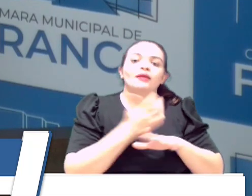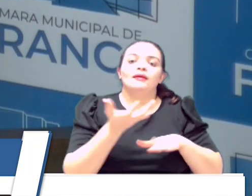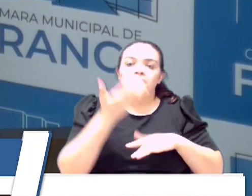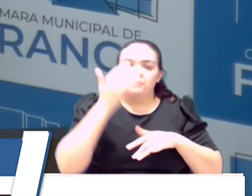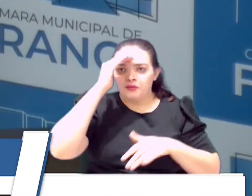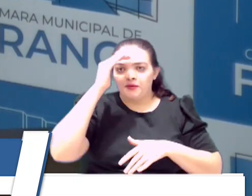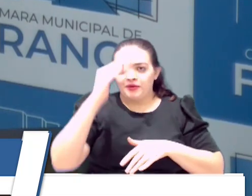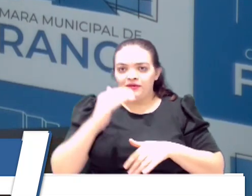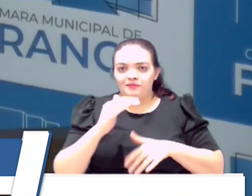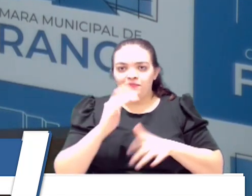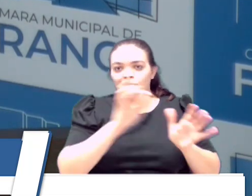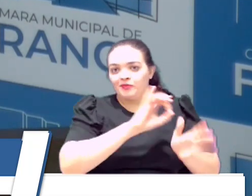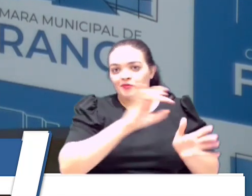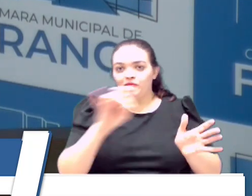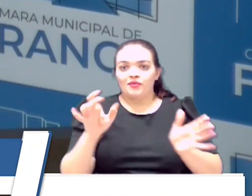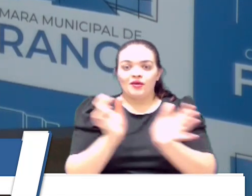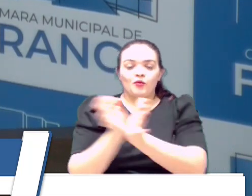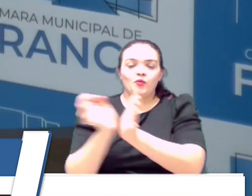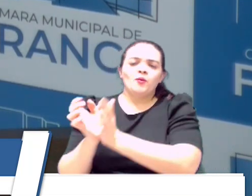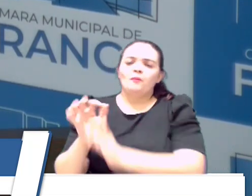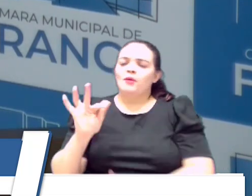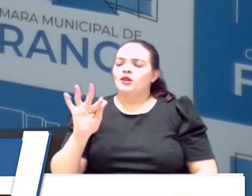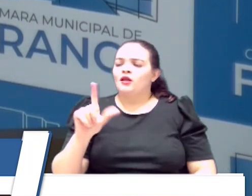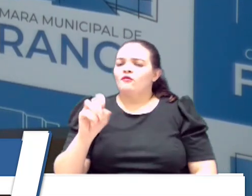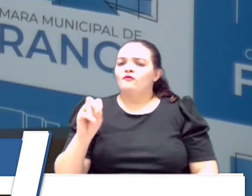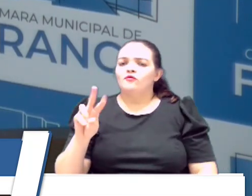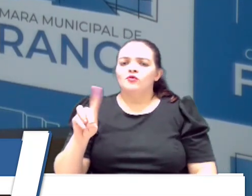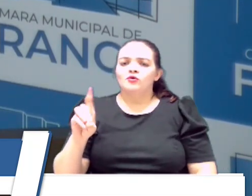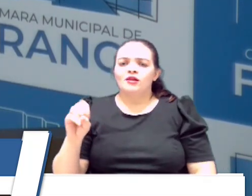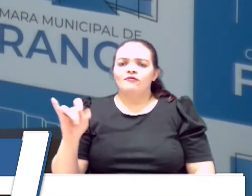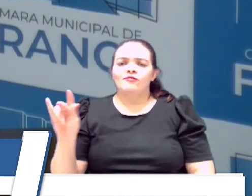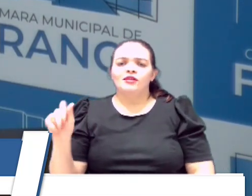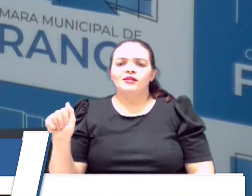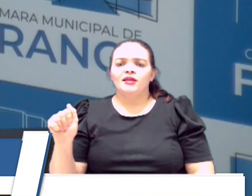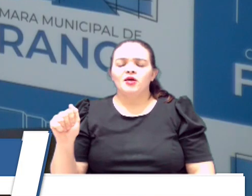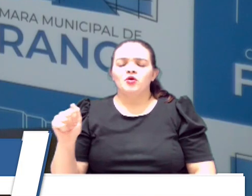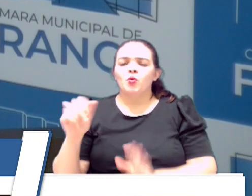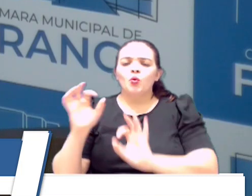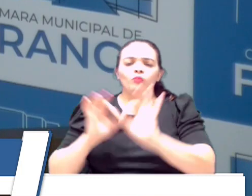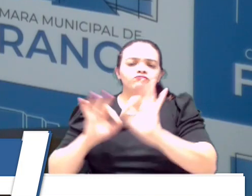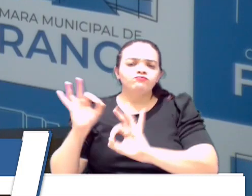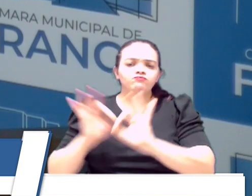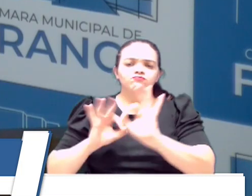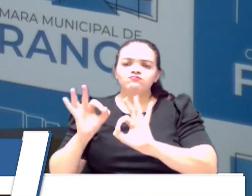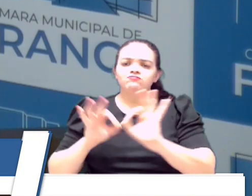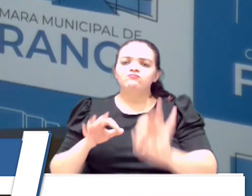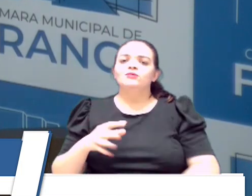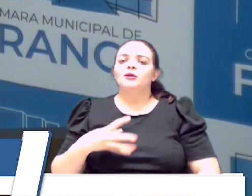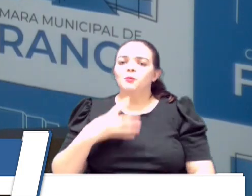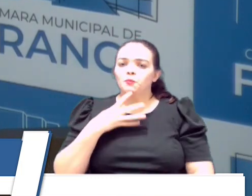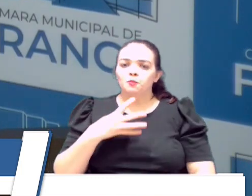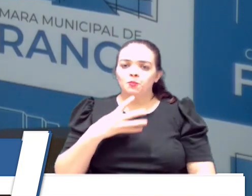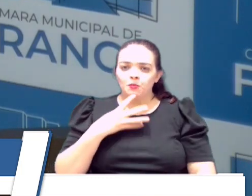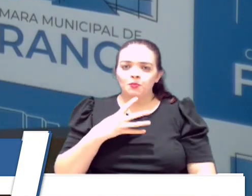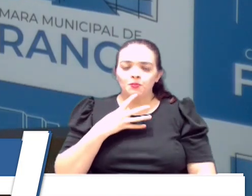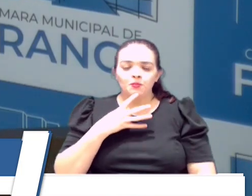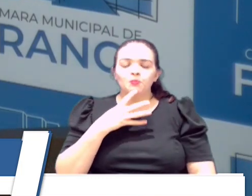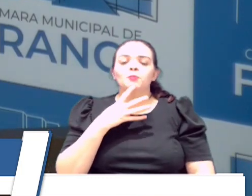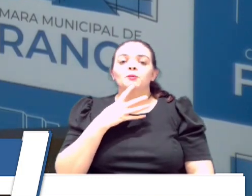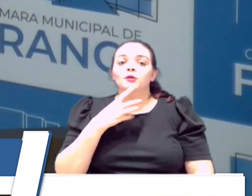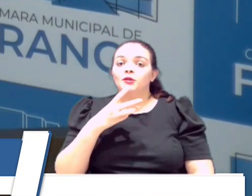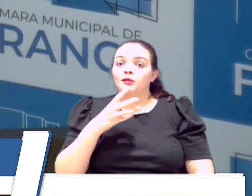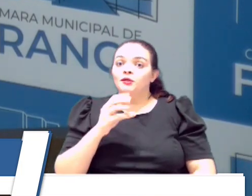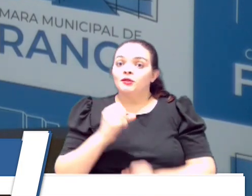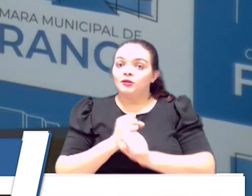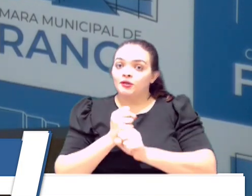melhor que a outra, mas vocês são uma das entidades mais organizadas que eu conheci em mais de 30 anos